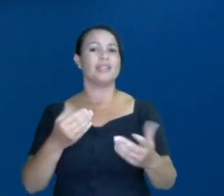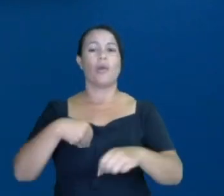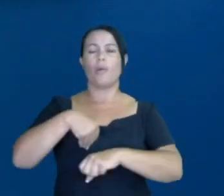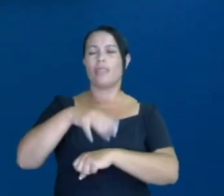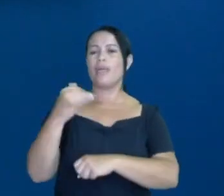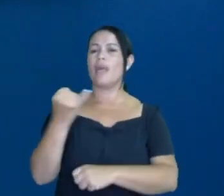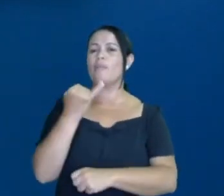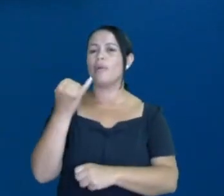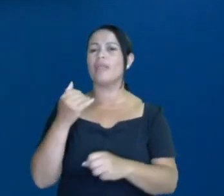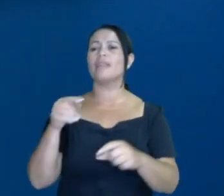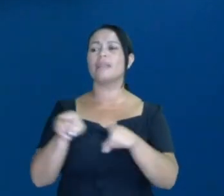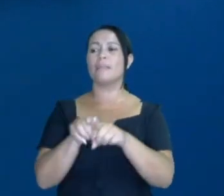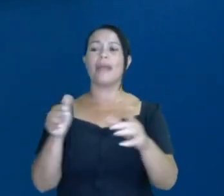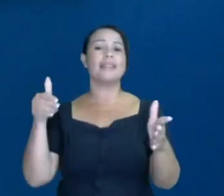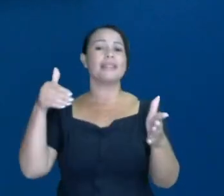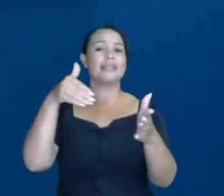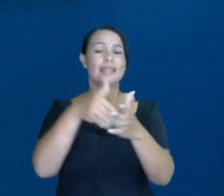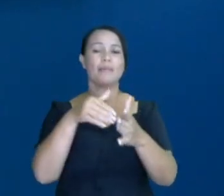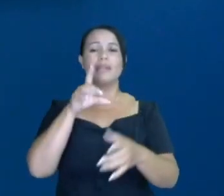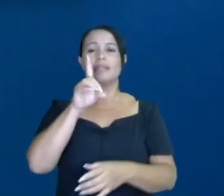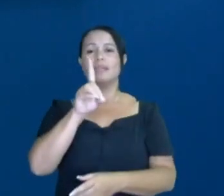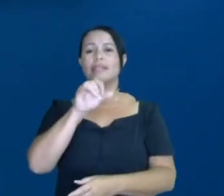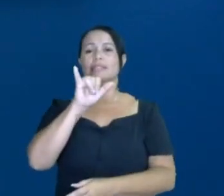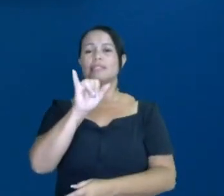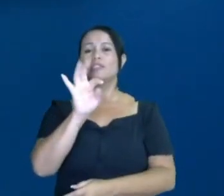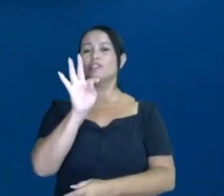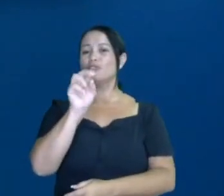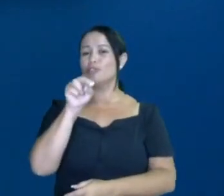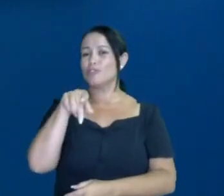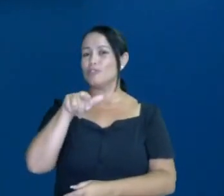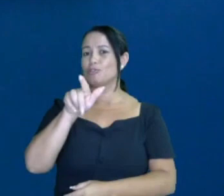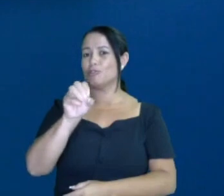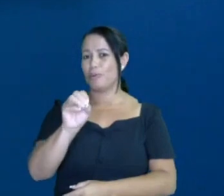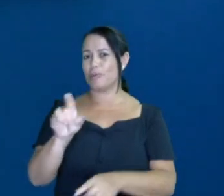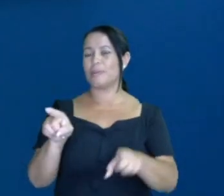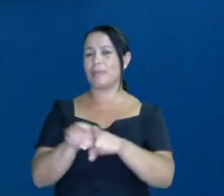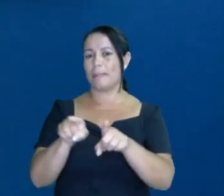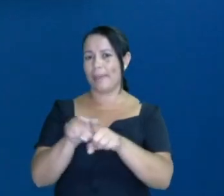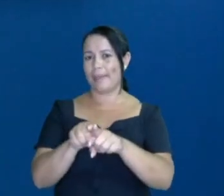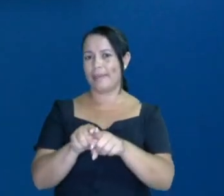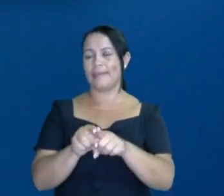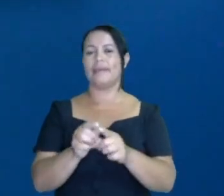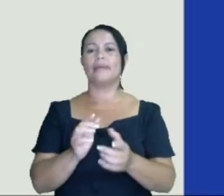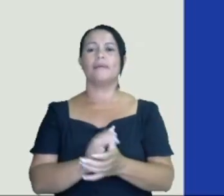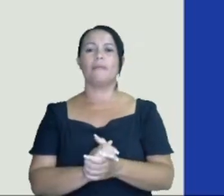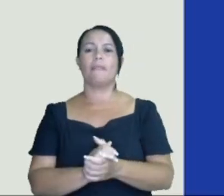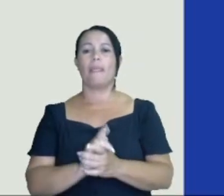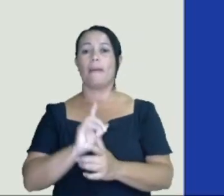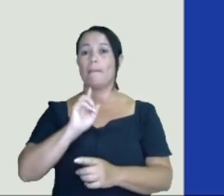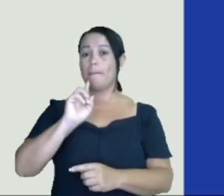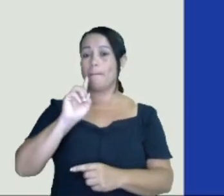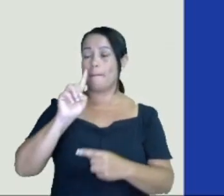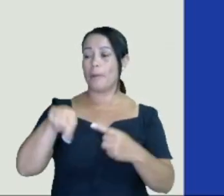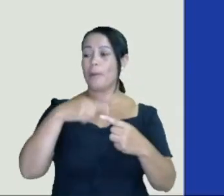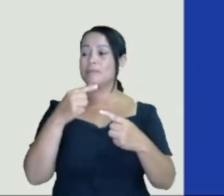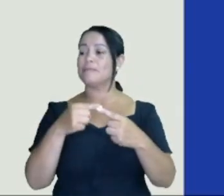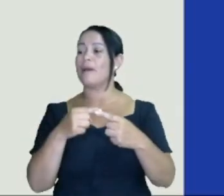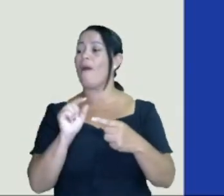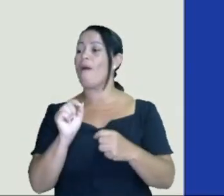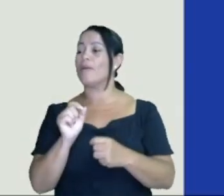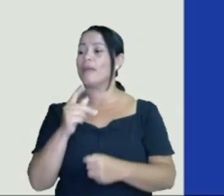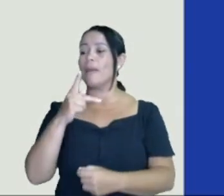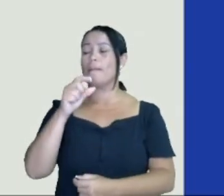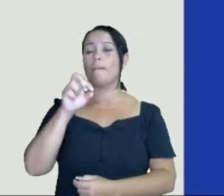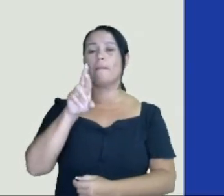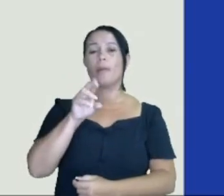Terminado de ditongo também, acentua-se as paroxítonas. Vamos lá para proparoxítonas. Quais são